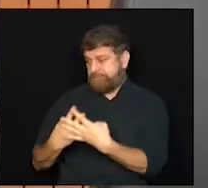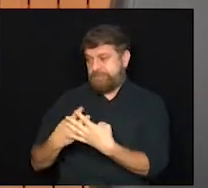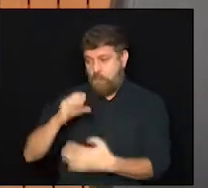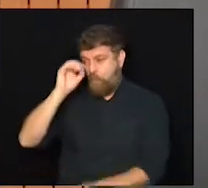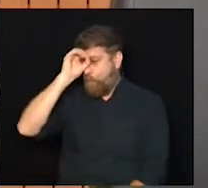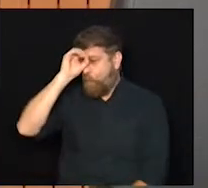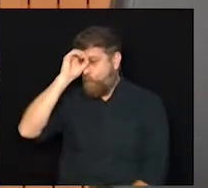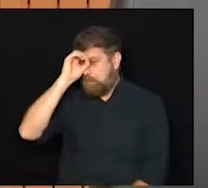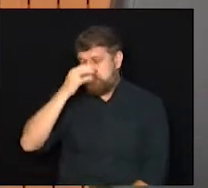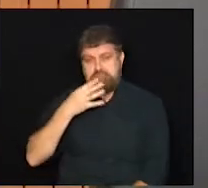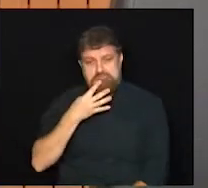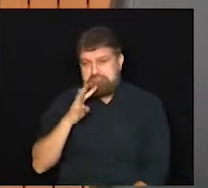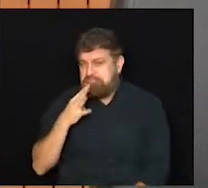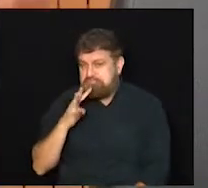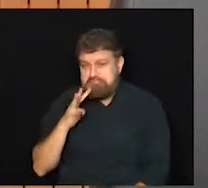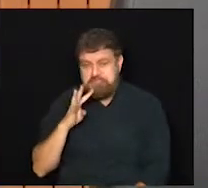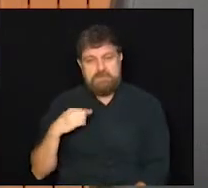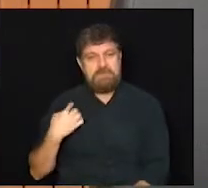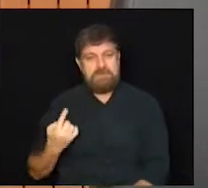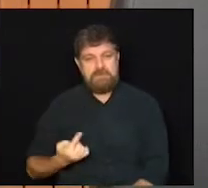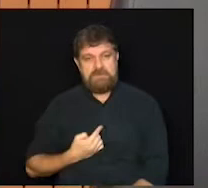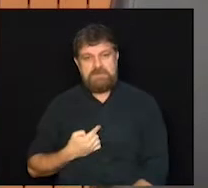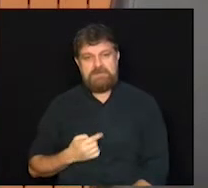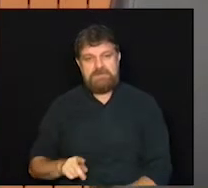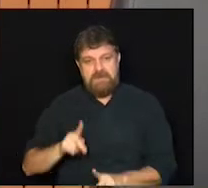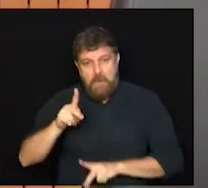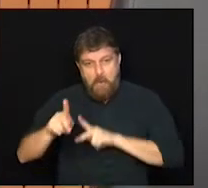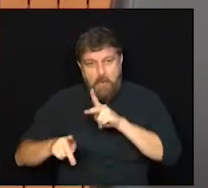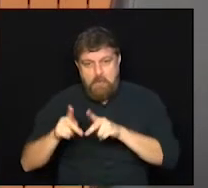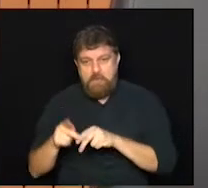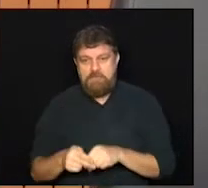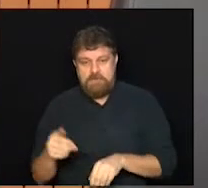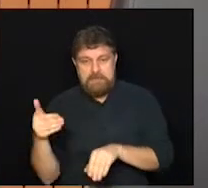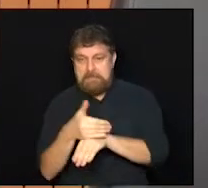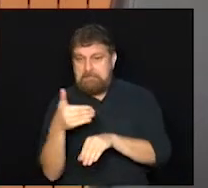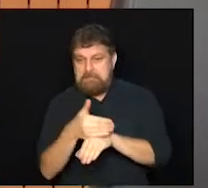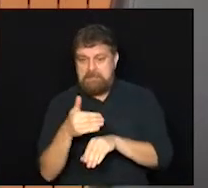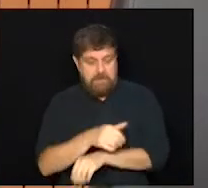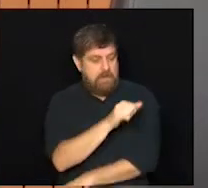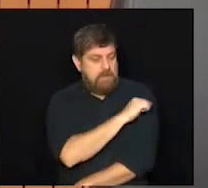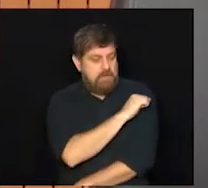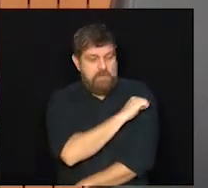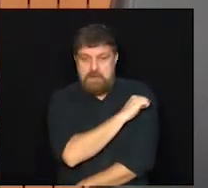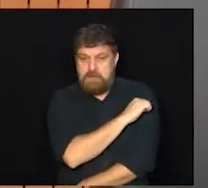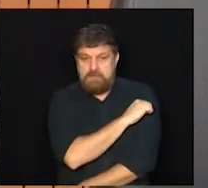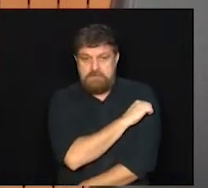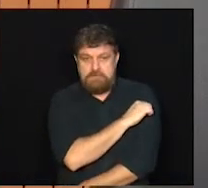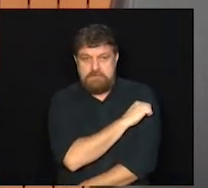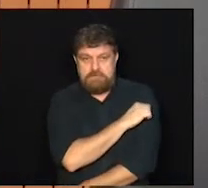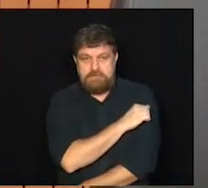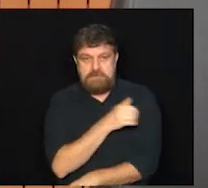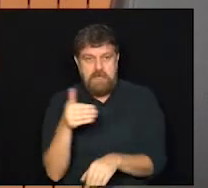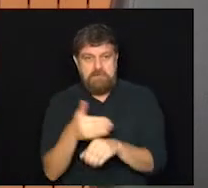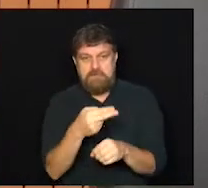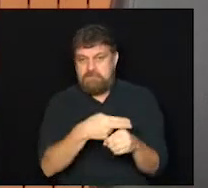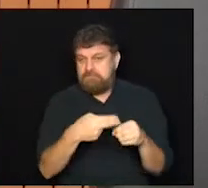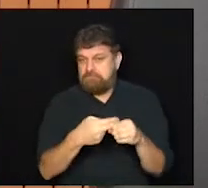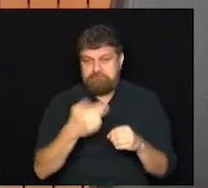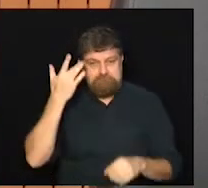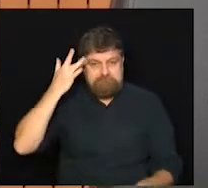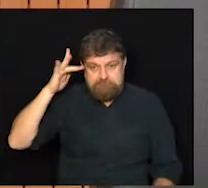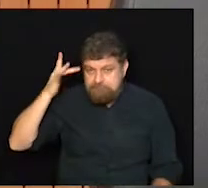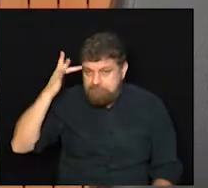conhecia, do ponto de vista do público que hoje que ingressa na Unicamp, não conhecia e não sabia da